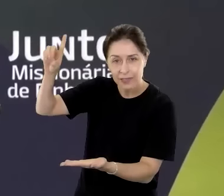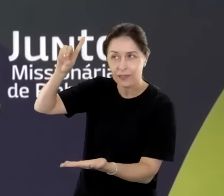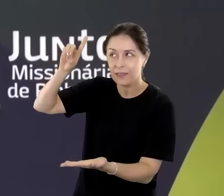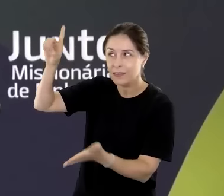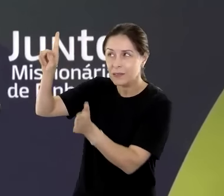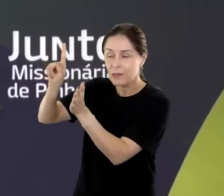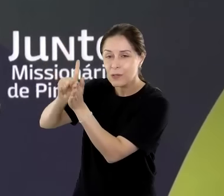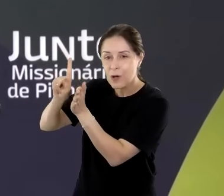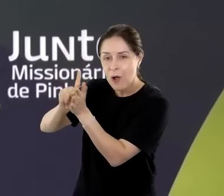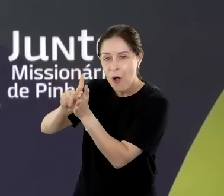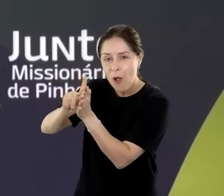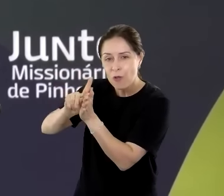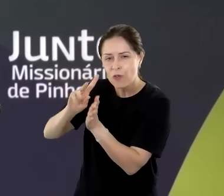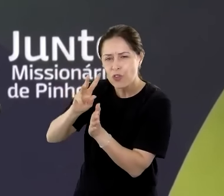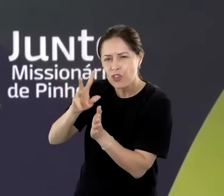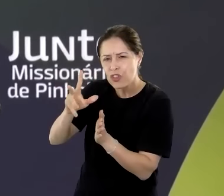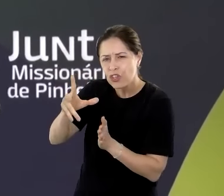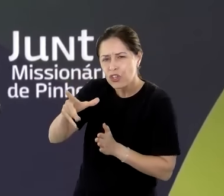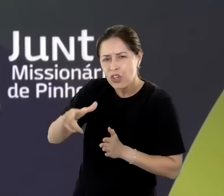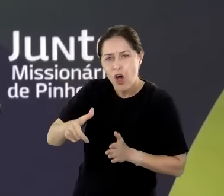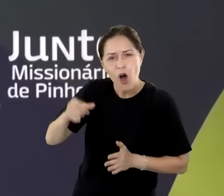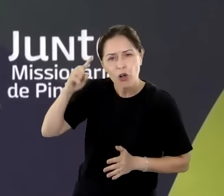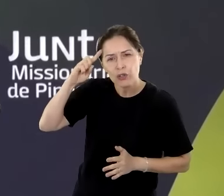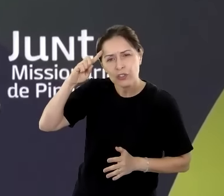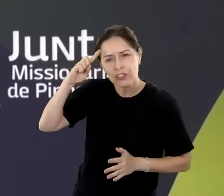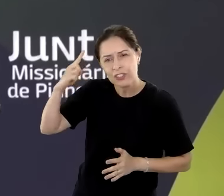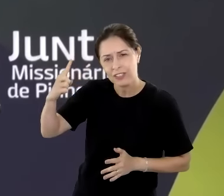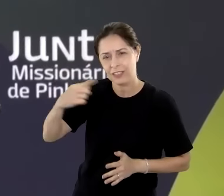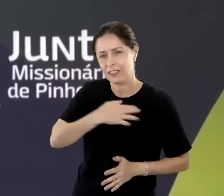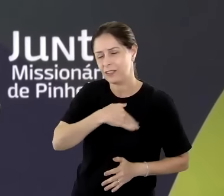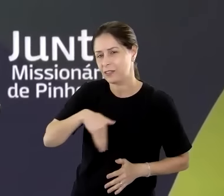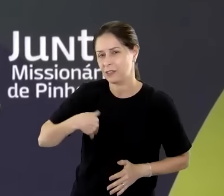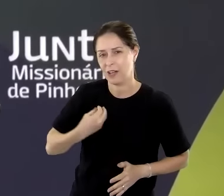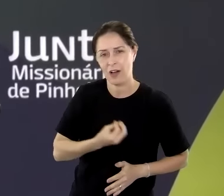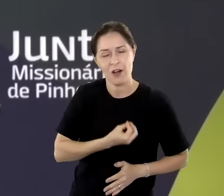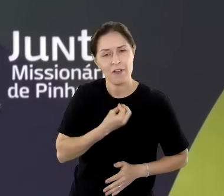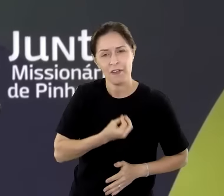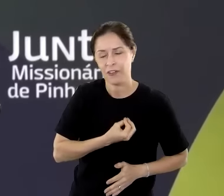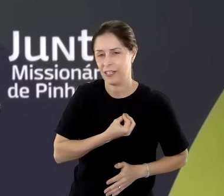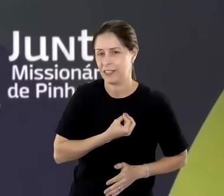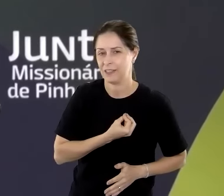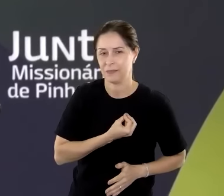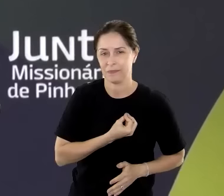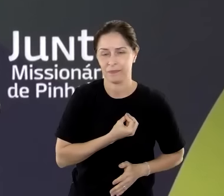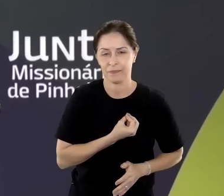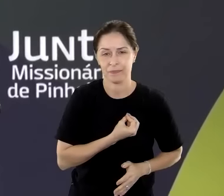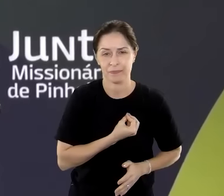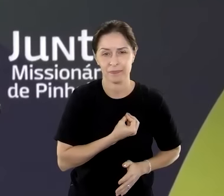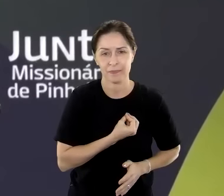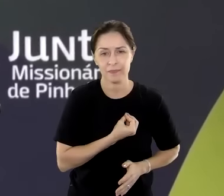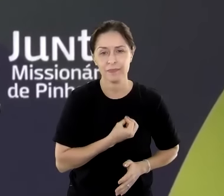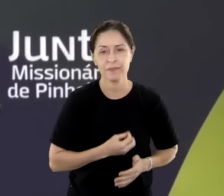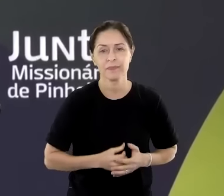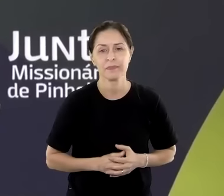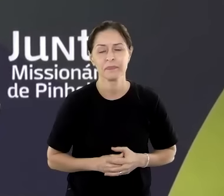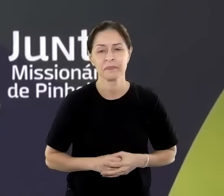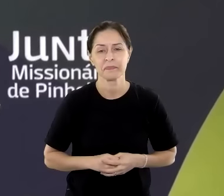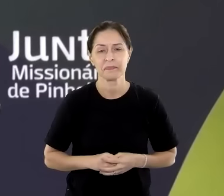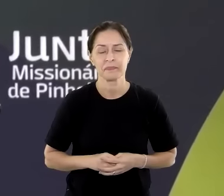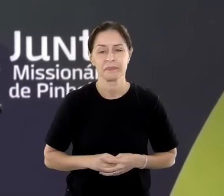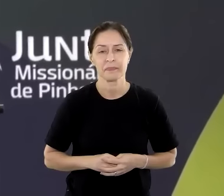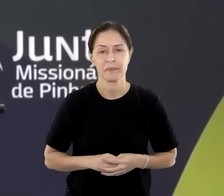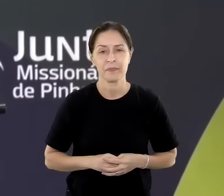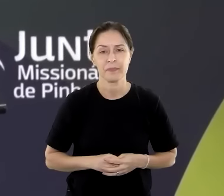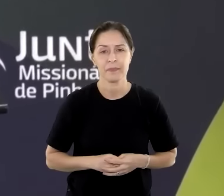Alguém já disse que ansiedade é ser crucificado entre dois ladrões, o ladrão do remorso em relação ao passado e o ladrão da preocupação em